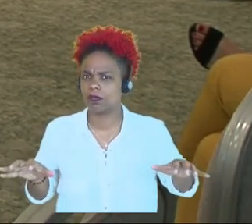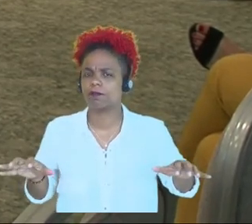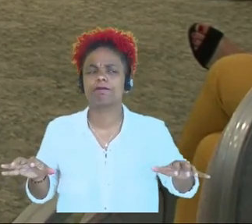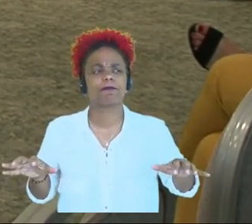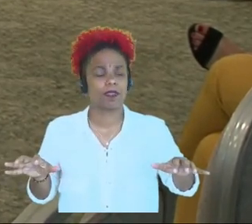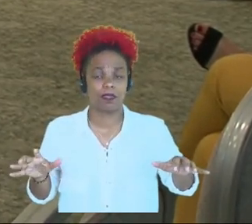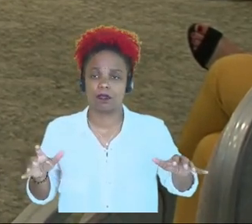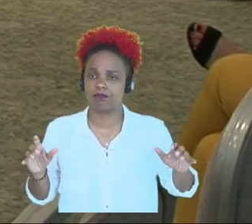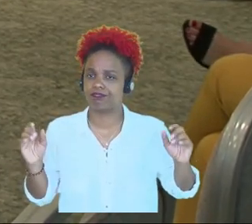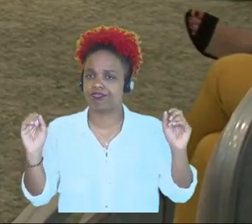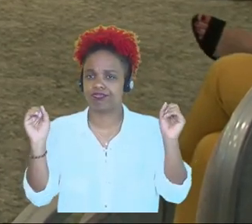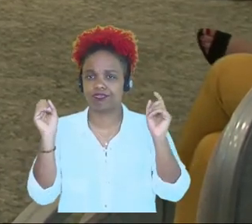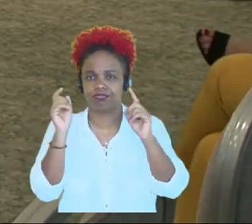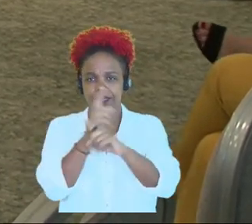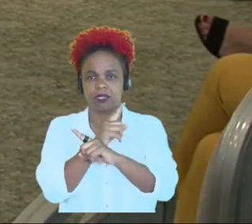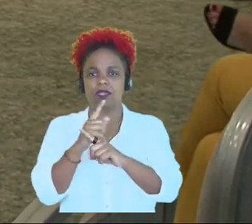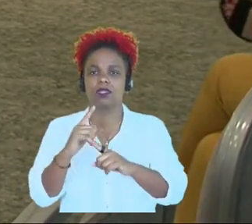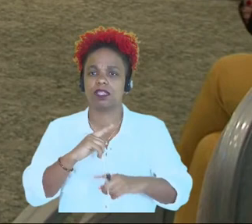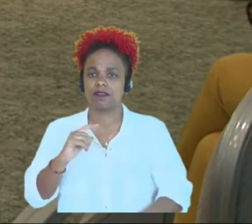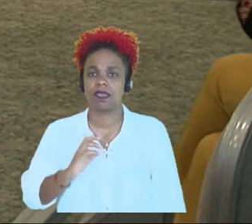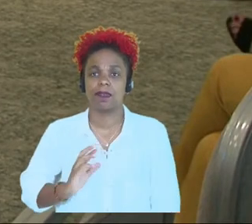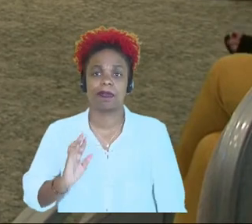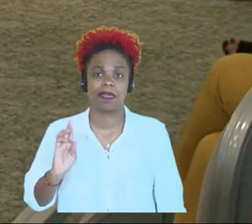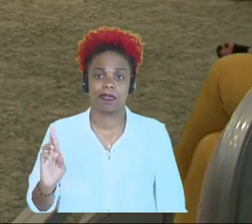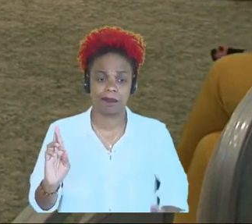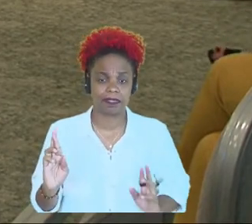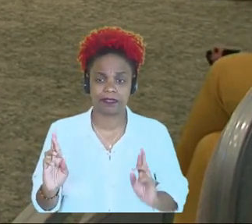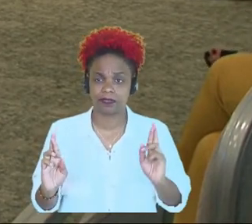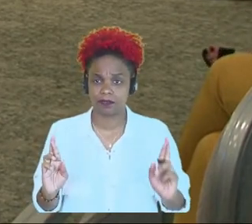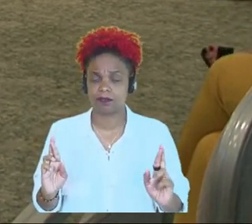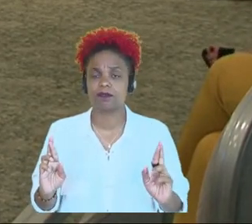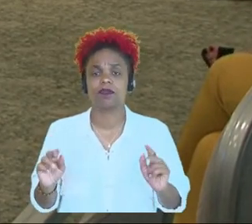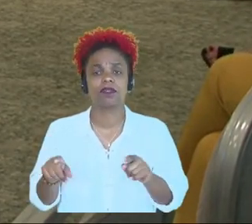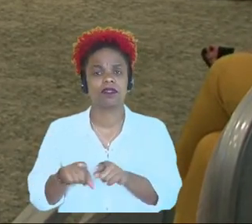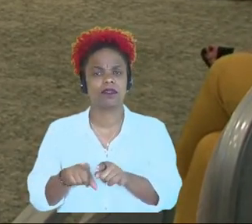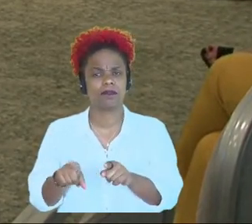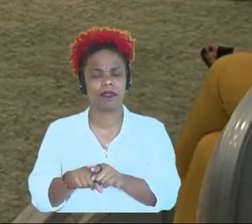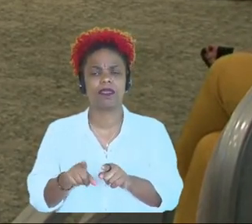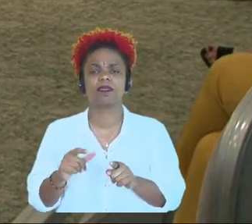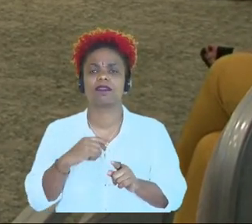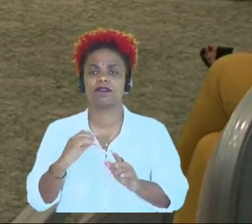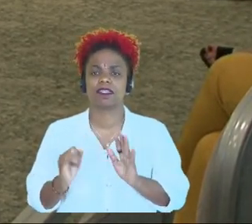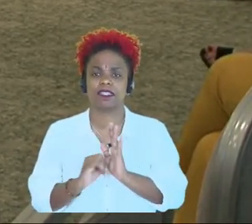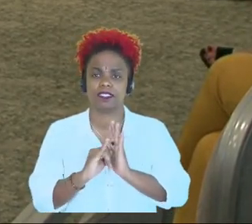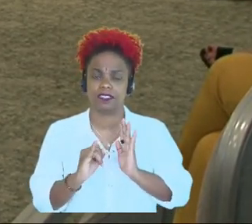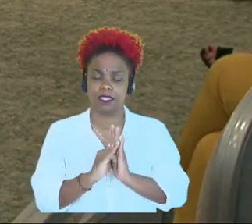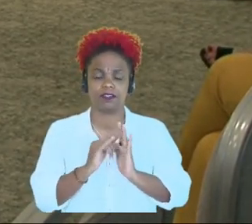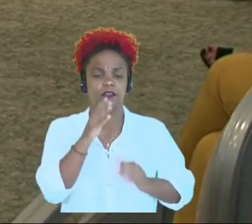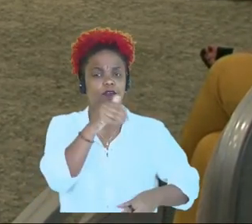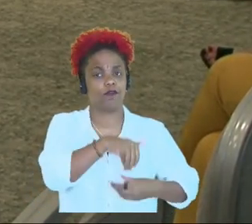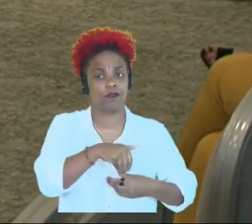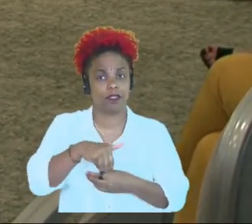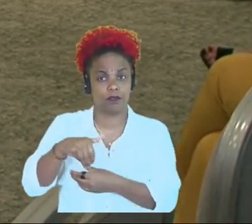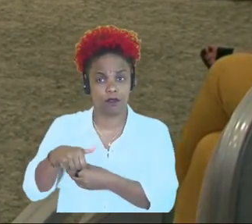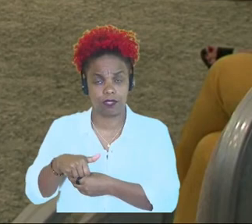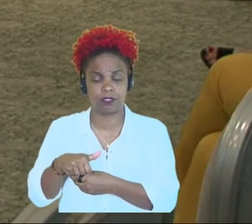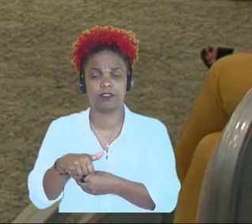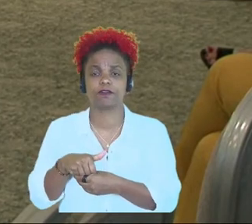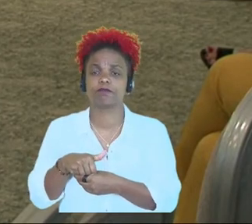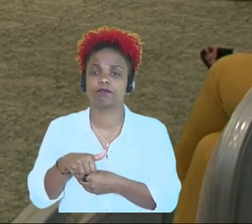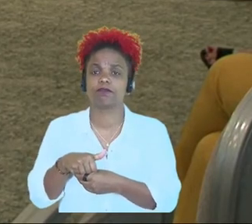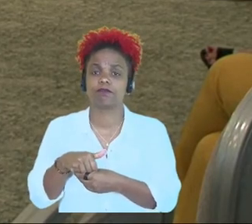uma complicação da representação e da identidade dos eleitores. Se estão